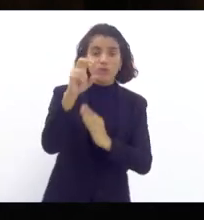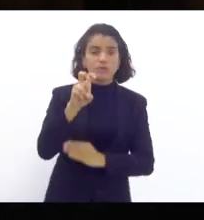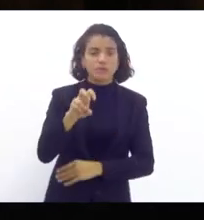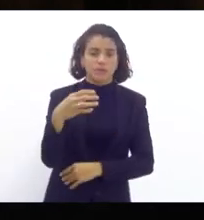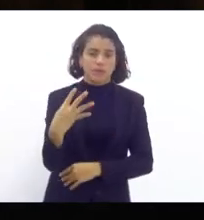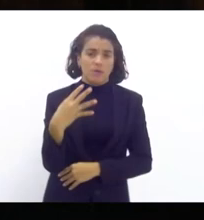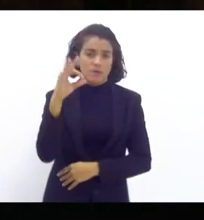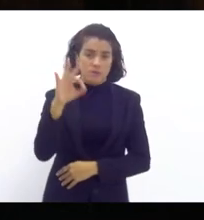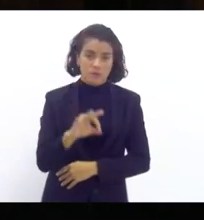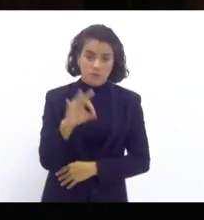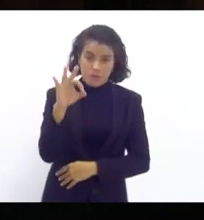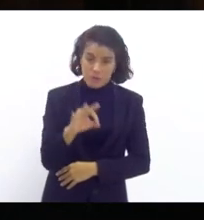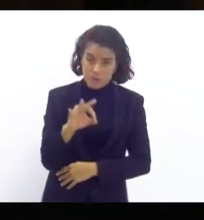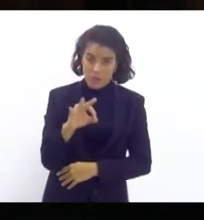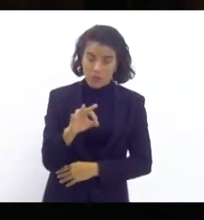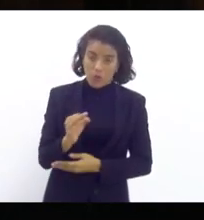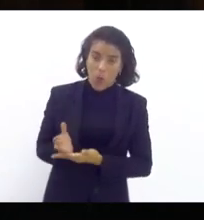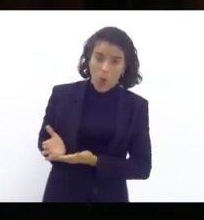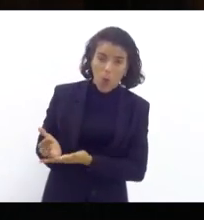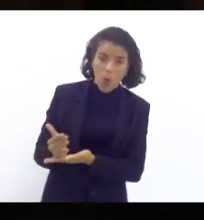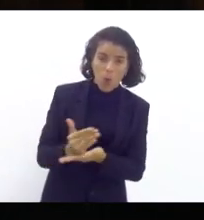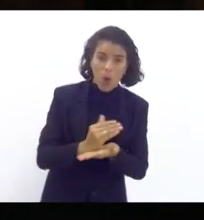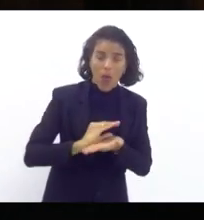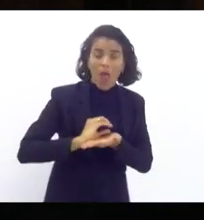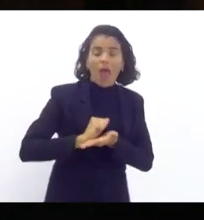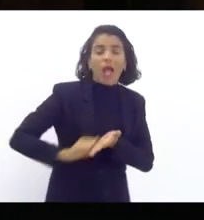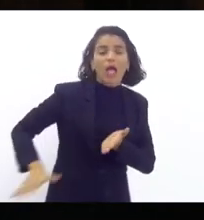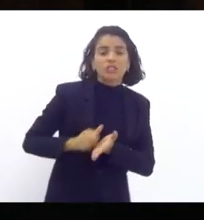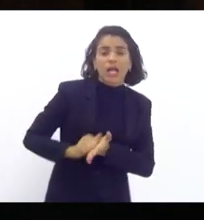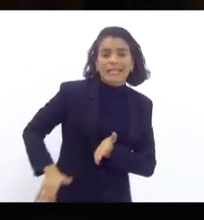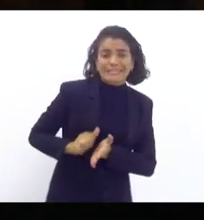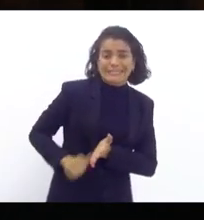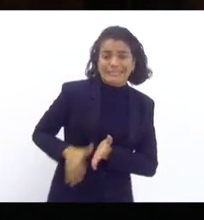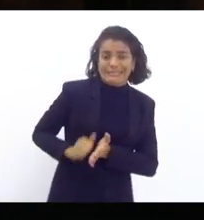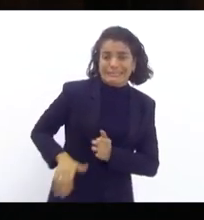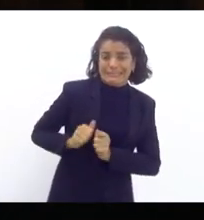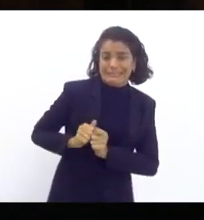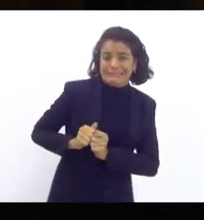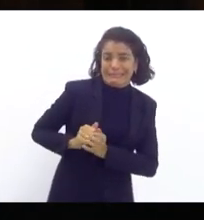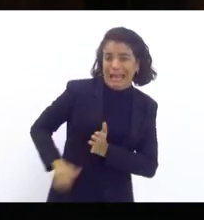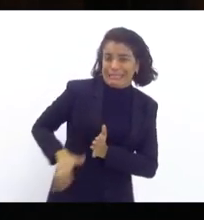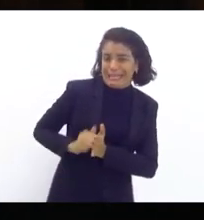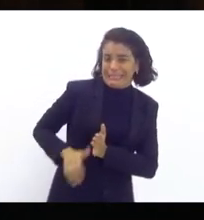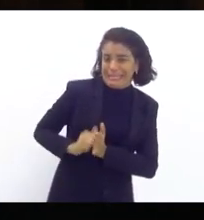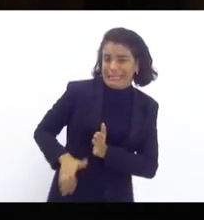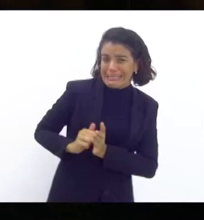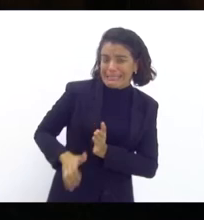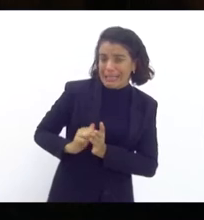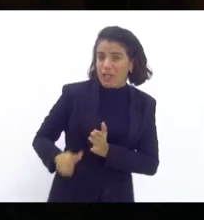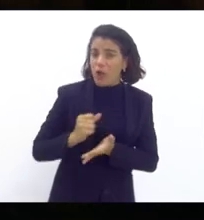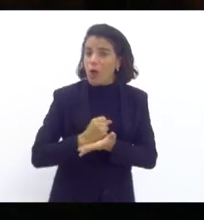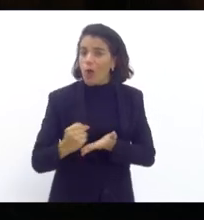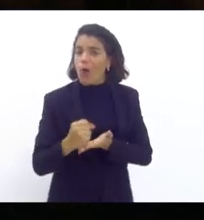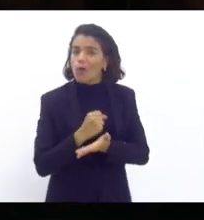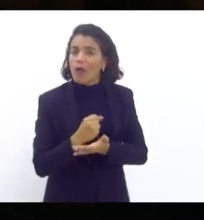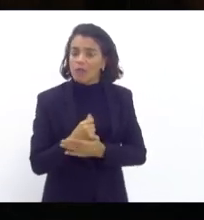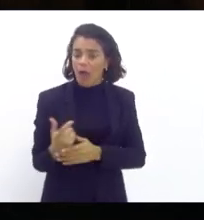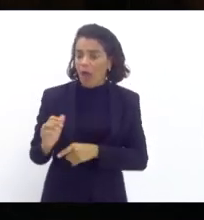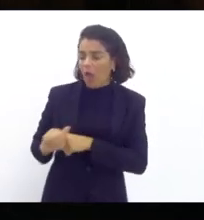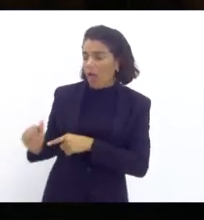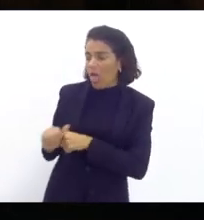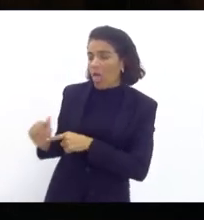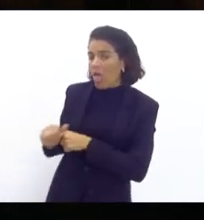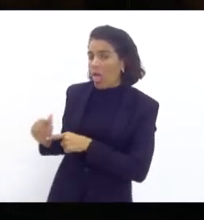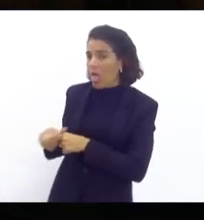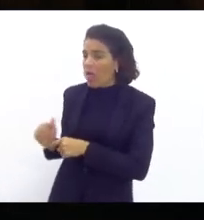54% do orçamento para contratar cabos eleitorais dentro